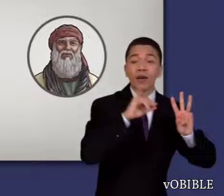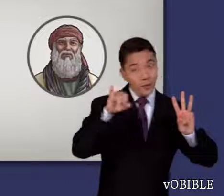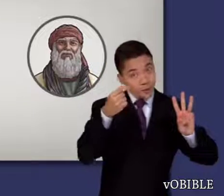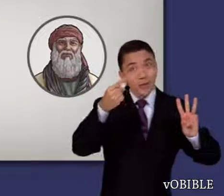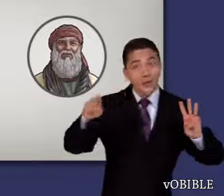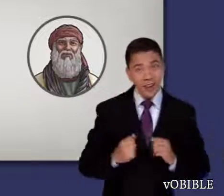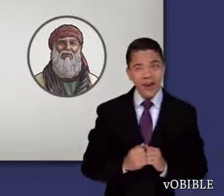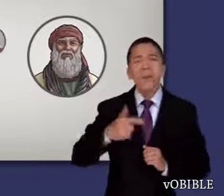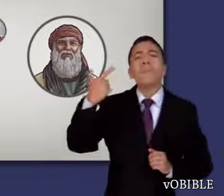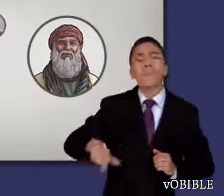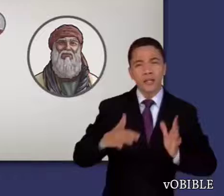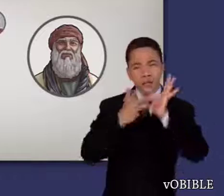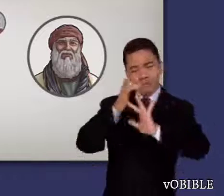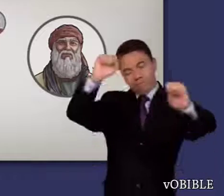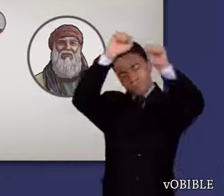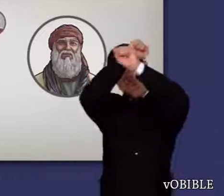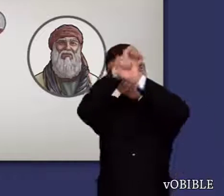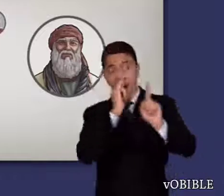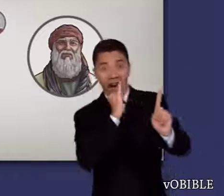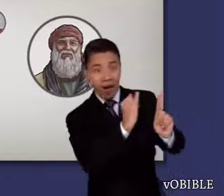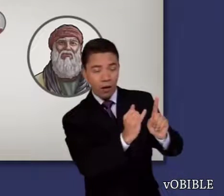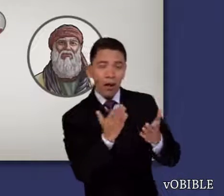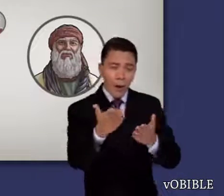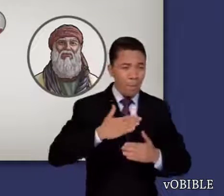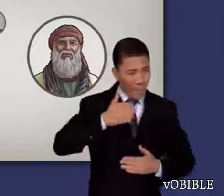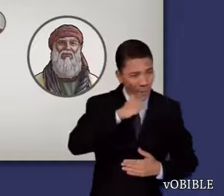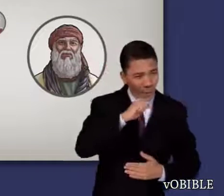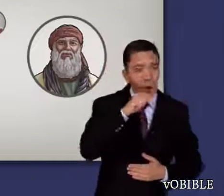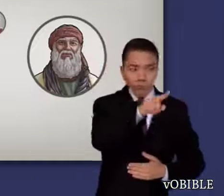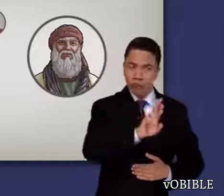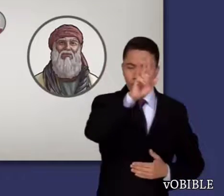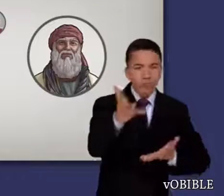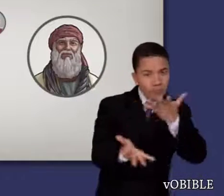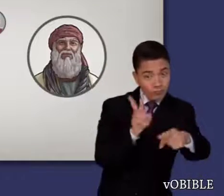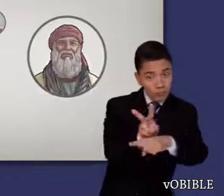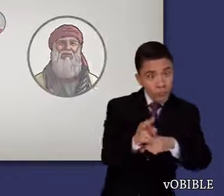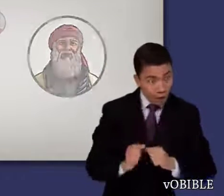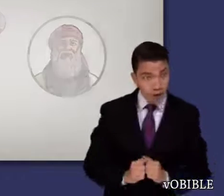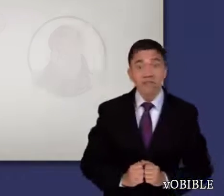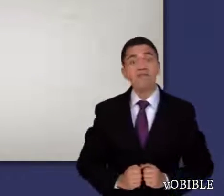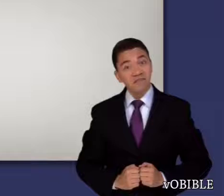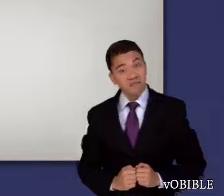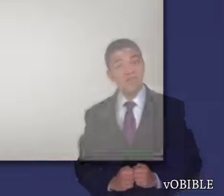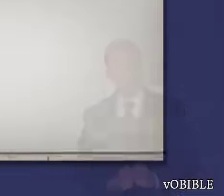amigos mais próximos e o discípulo que Jesus escolheu para cuidar da sua mãe, Maria.